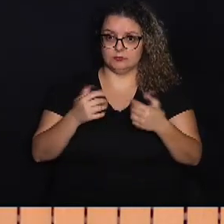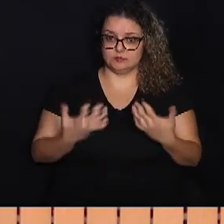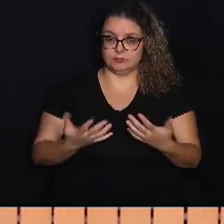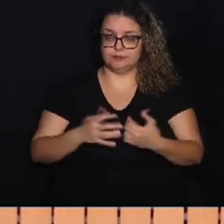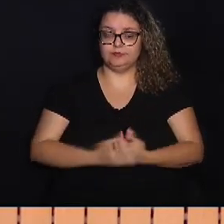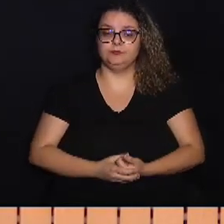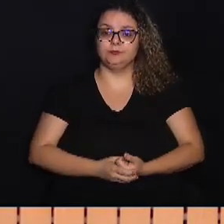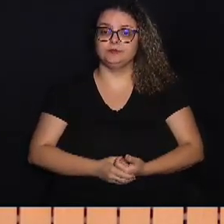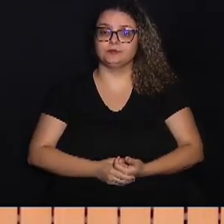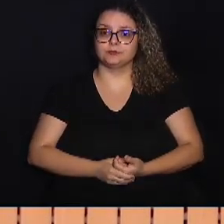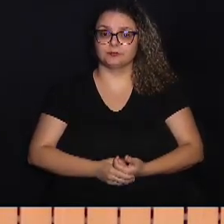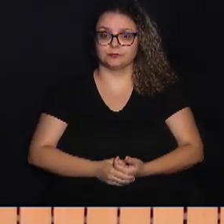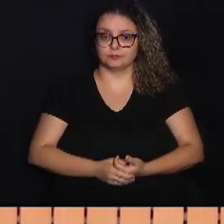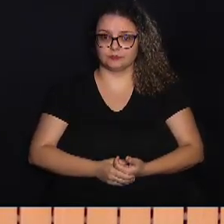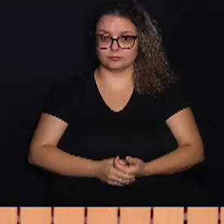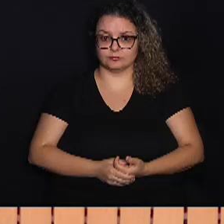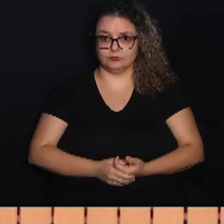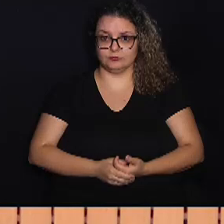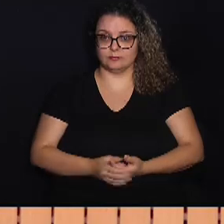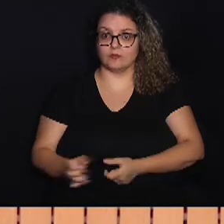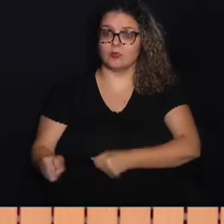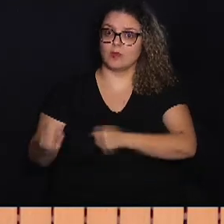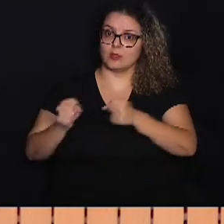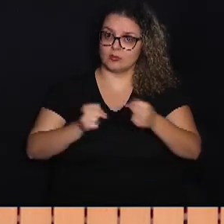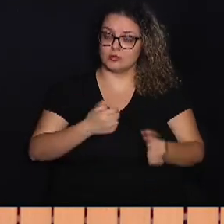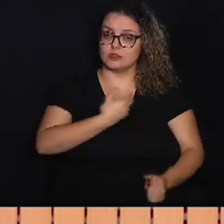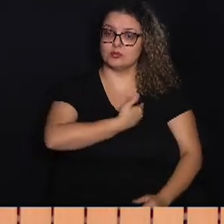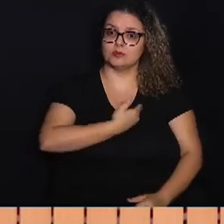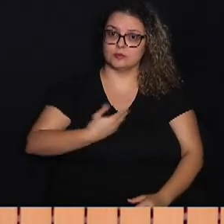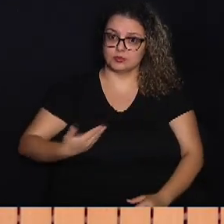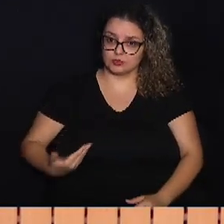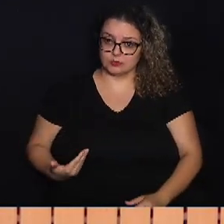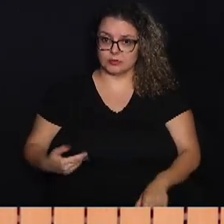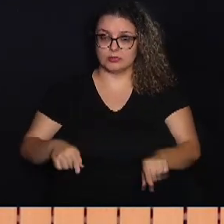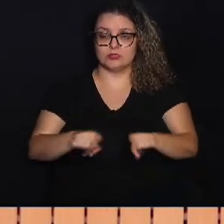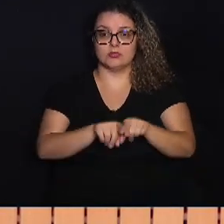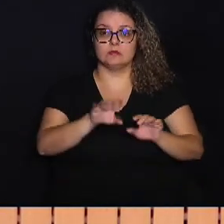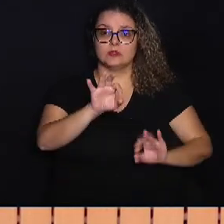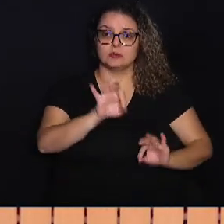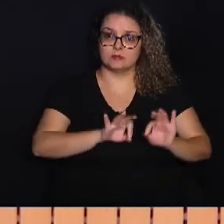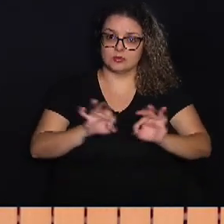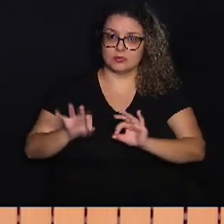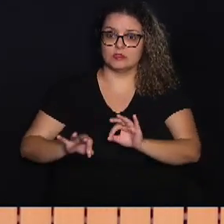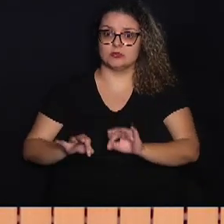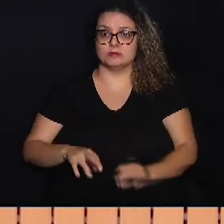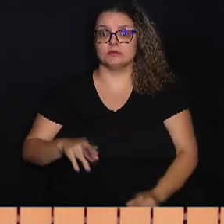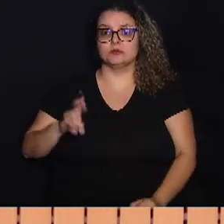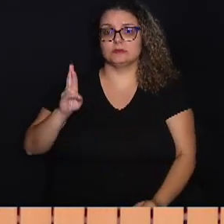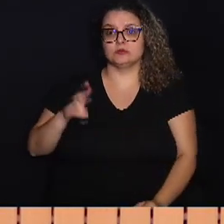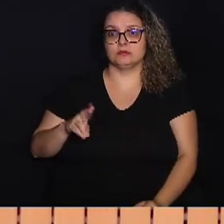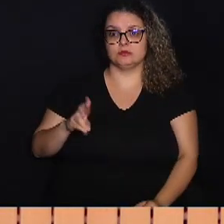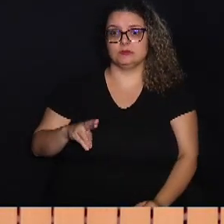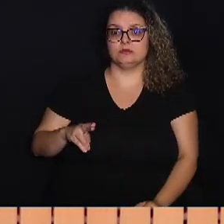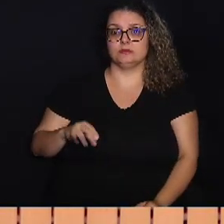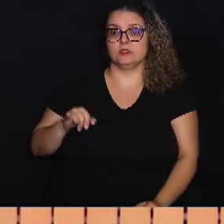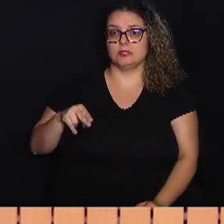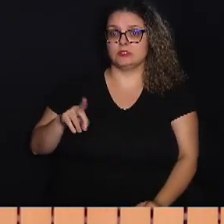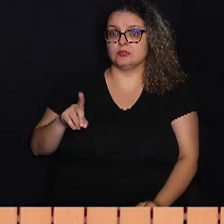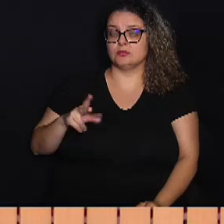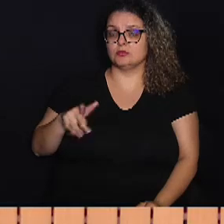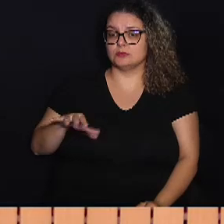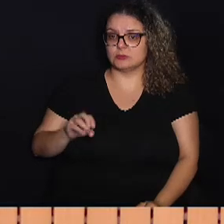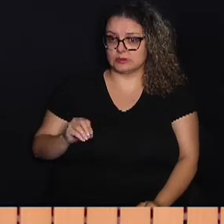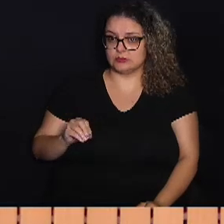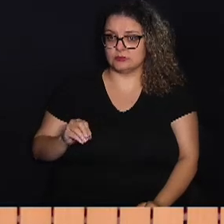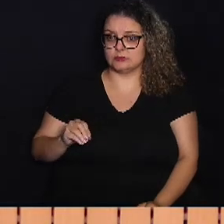realizadas tanto Pelos poderes Públicos como pelas organizações através da indução